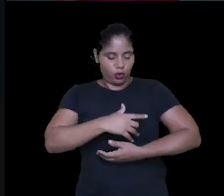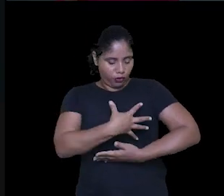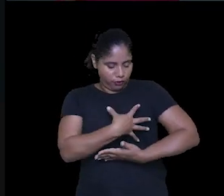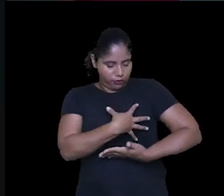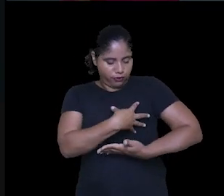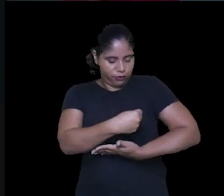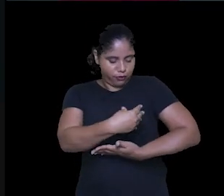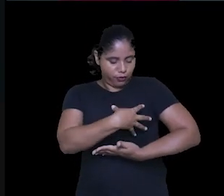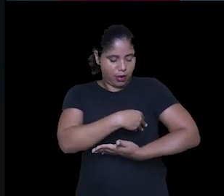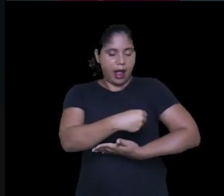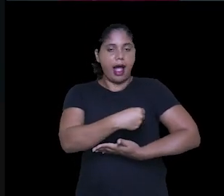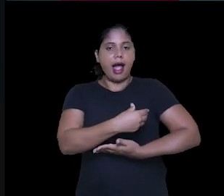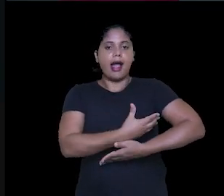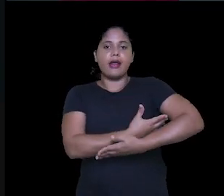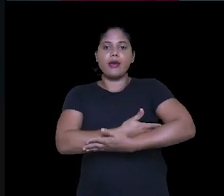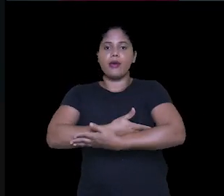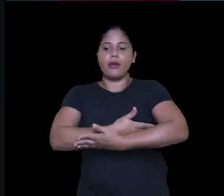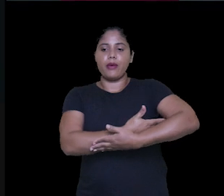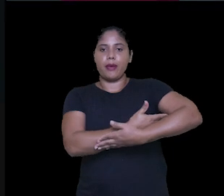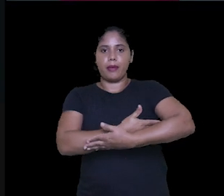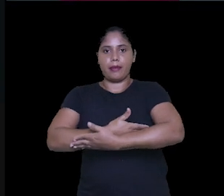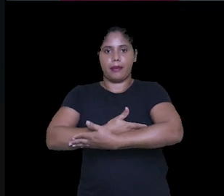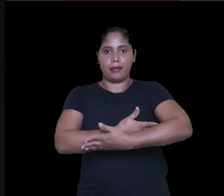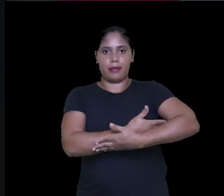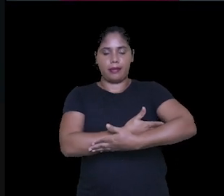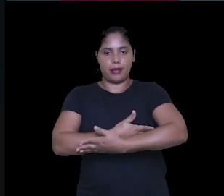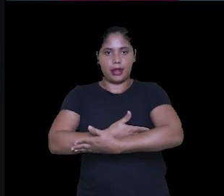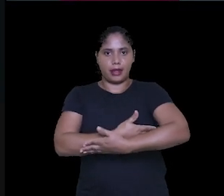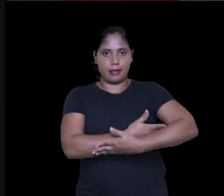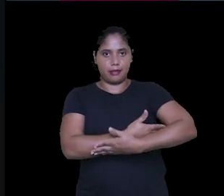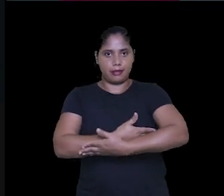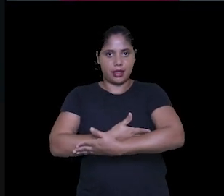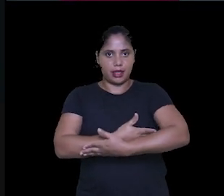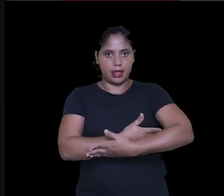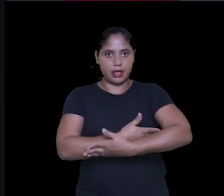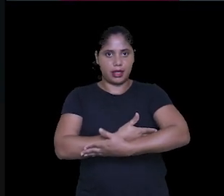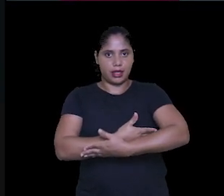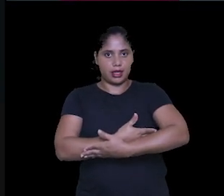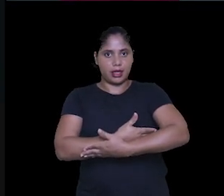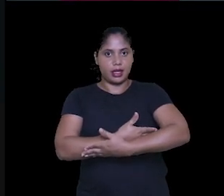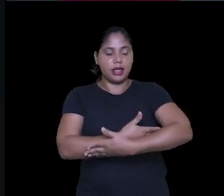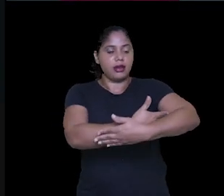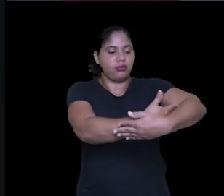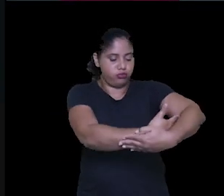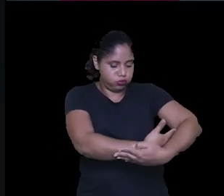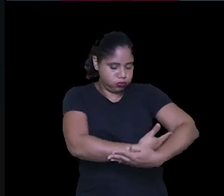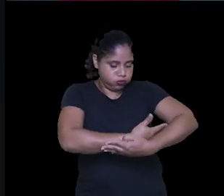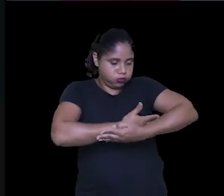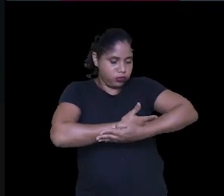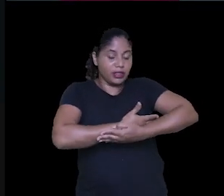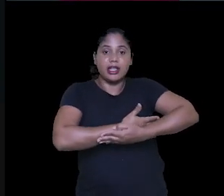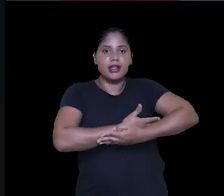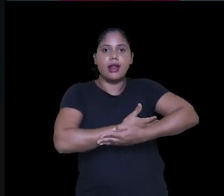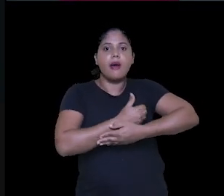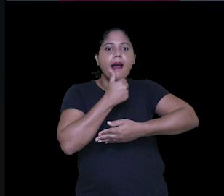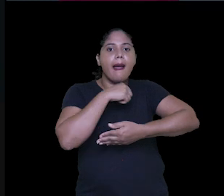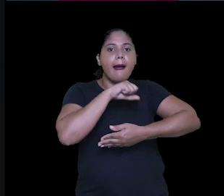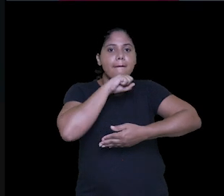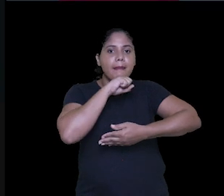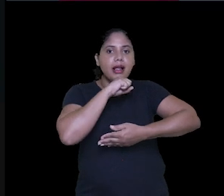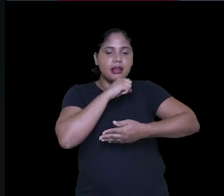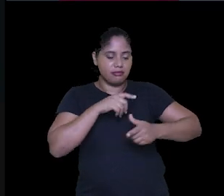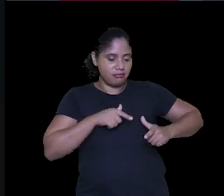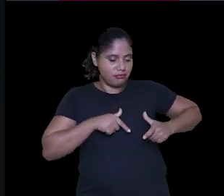e dura cerca de 2 a 3 dias. É um processo que pode ser acompanhado por rubor, calor, dor